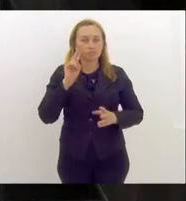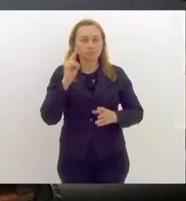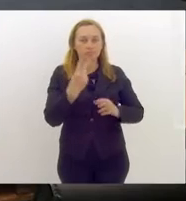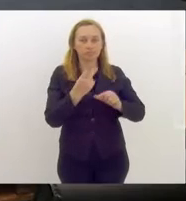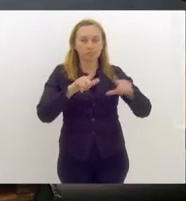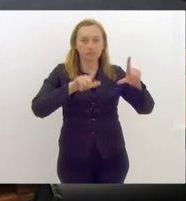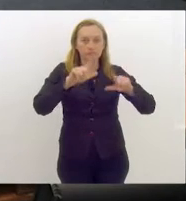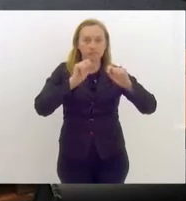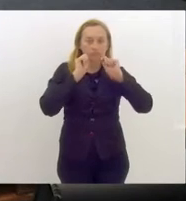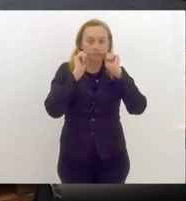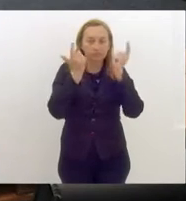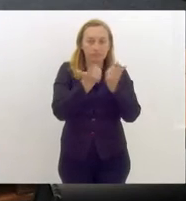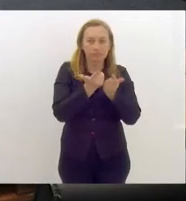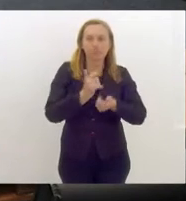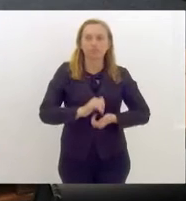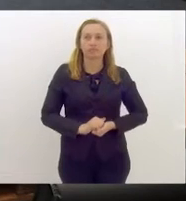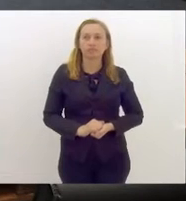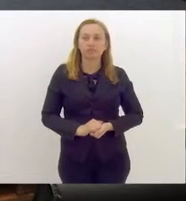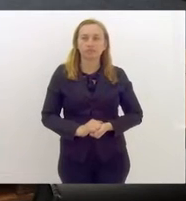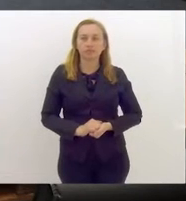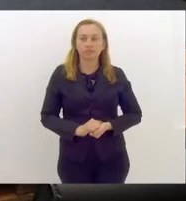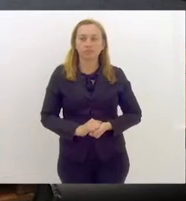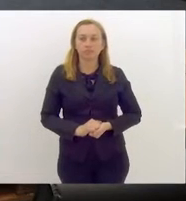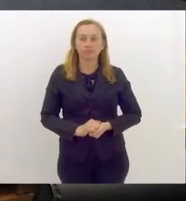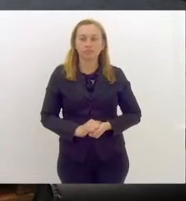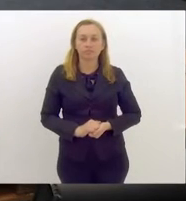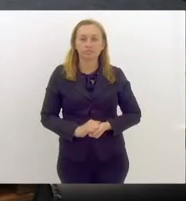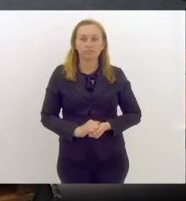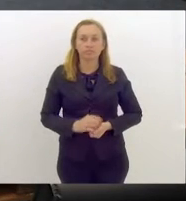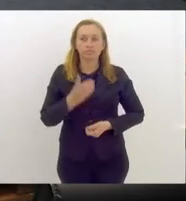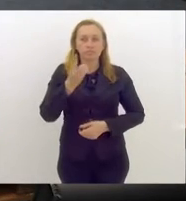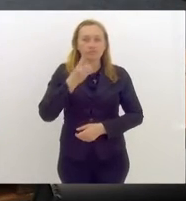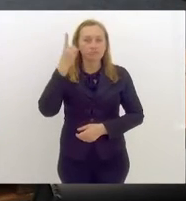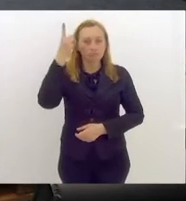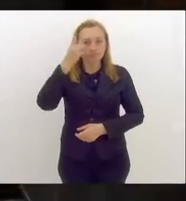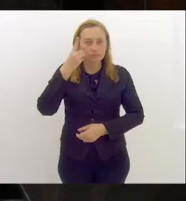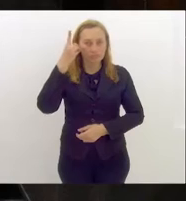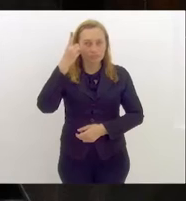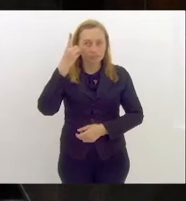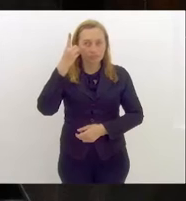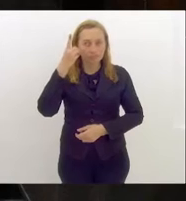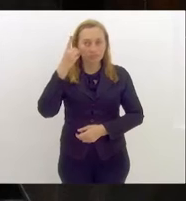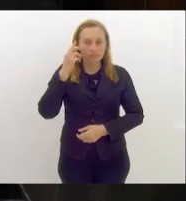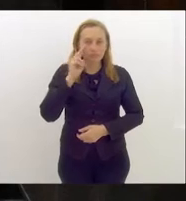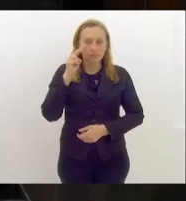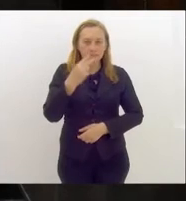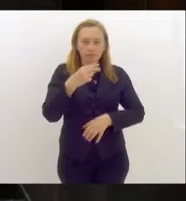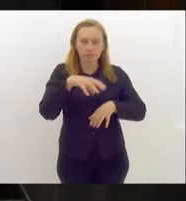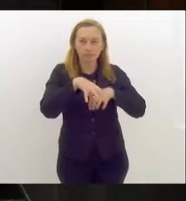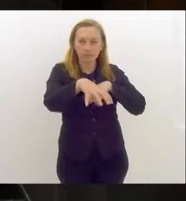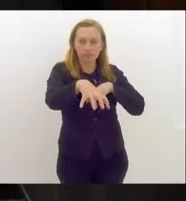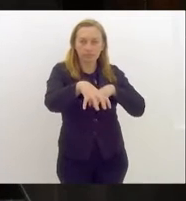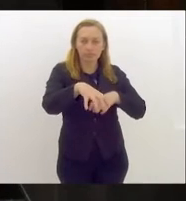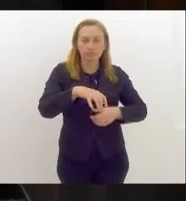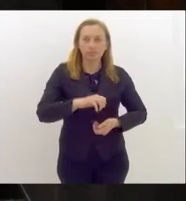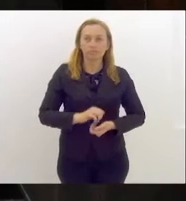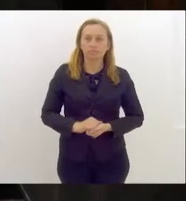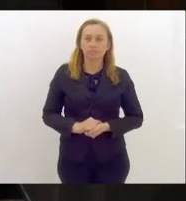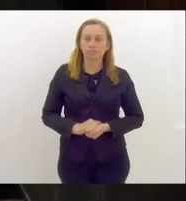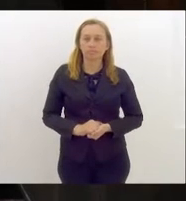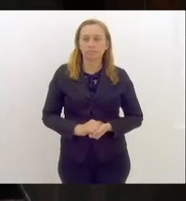TV alerj senhoras e senhores deputados que nos assistem de forma